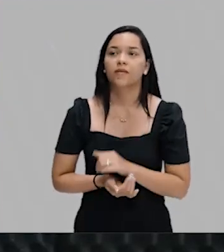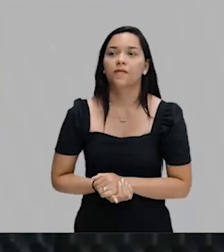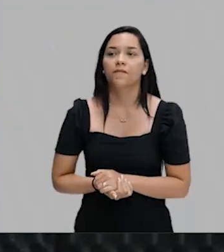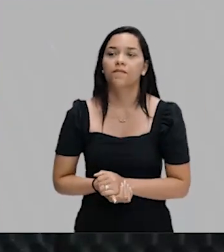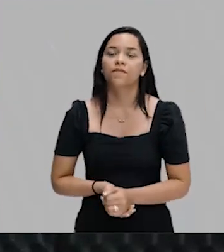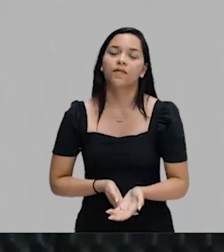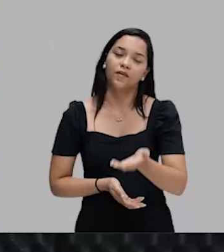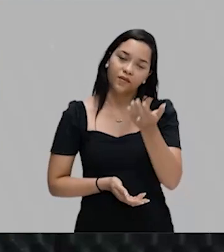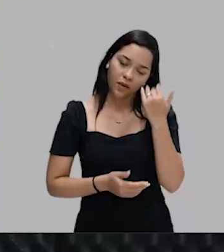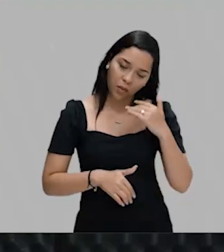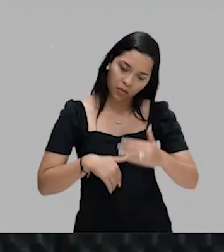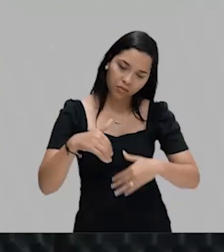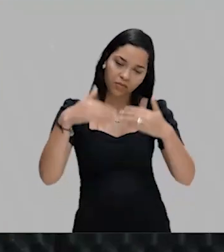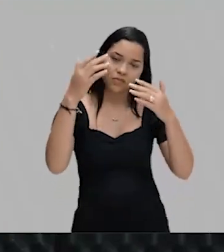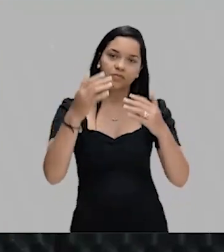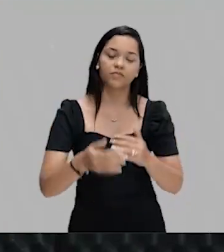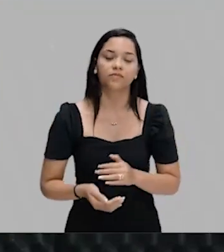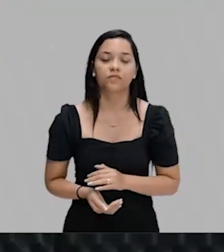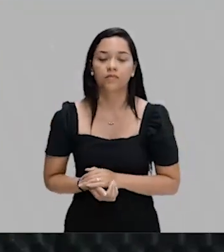Então, bora evoluir.